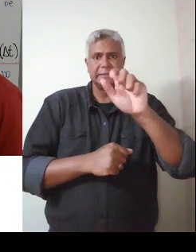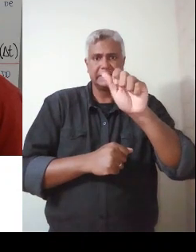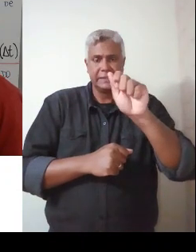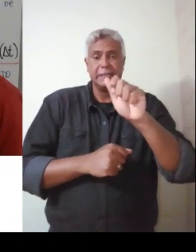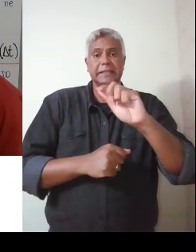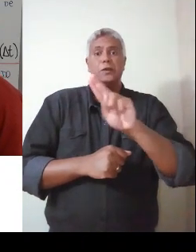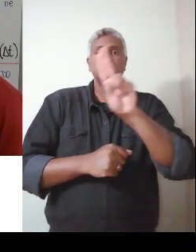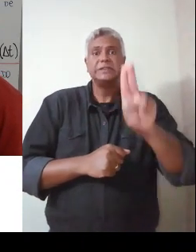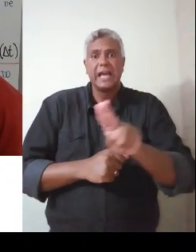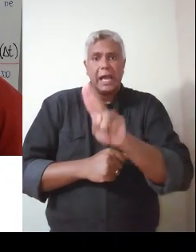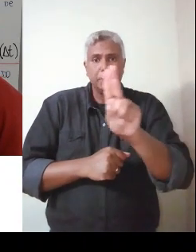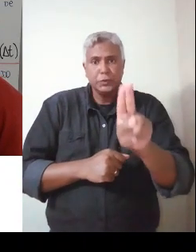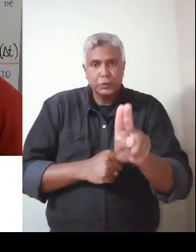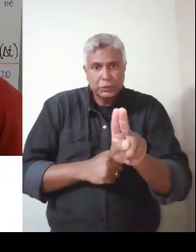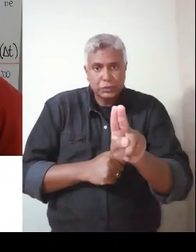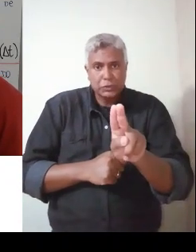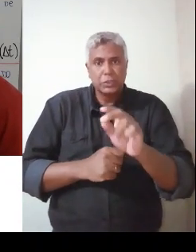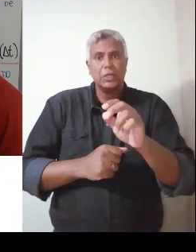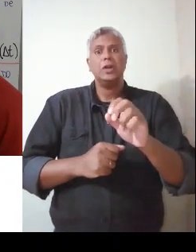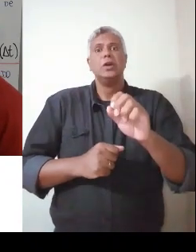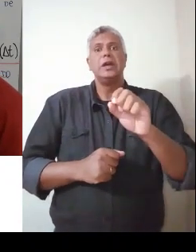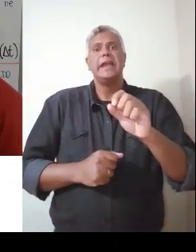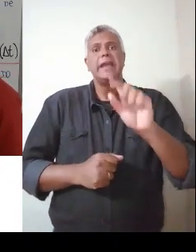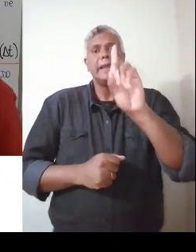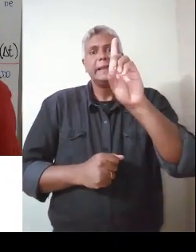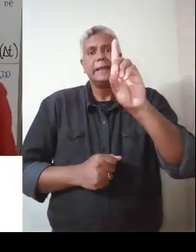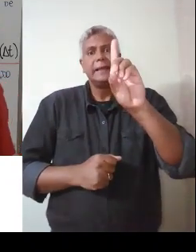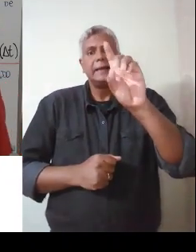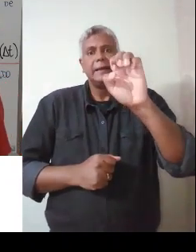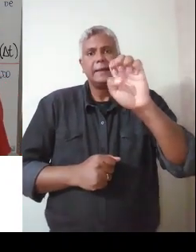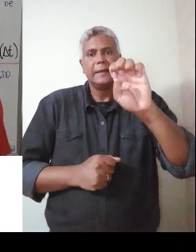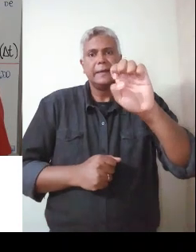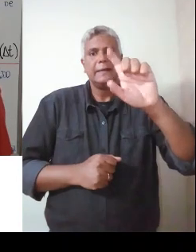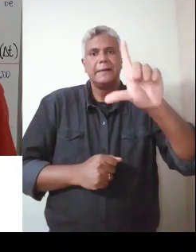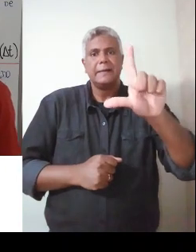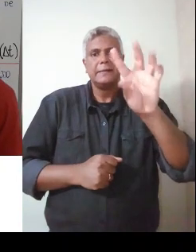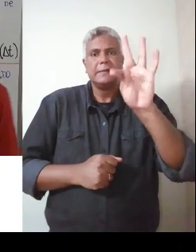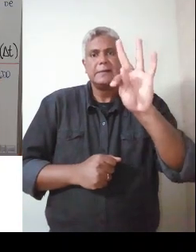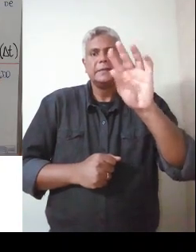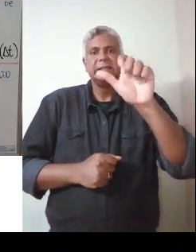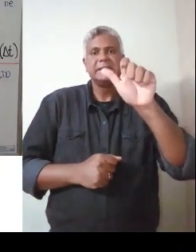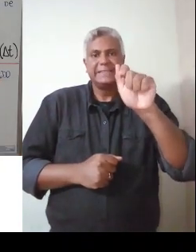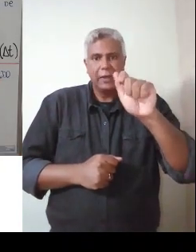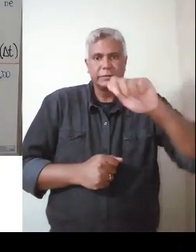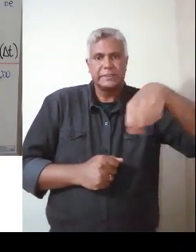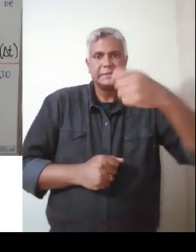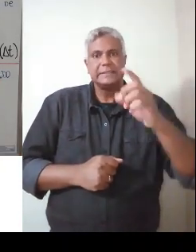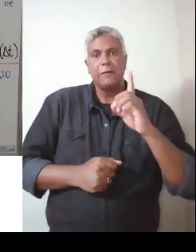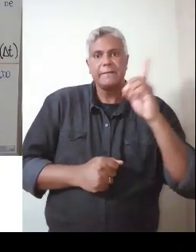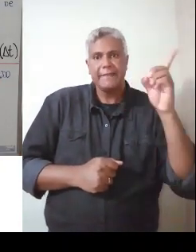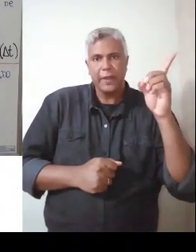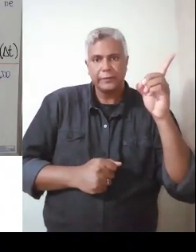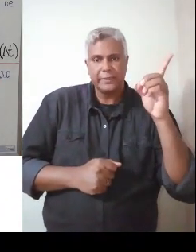esse triângulo aqui ao lado do S, que é a notação para a posição. O intervalo de